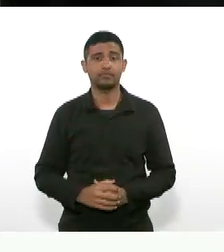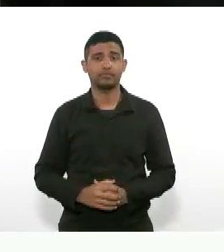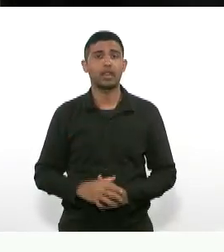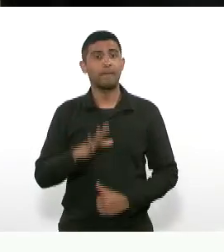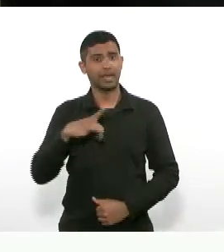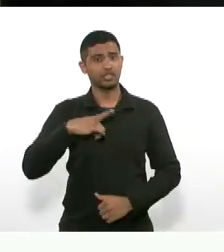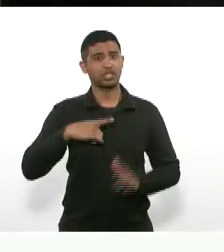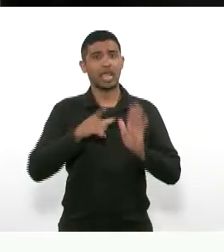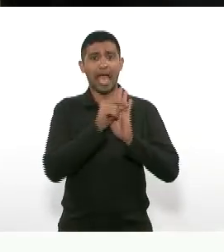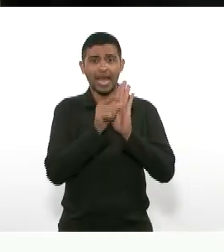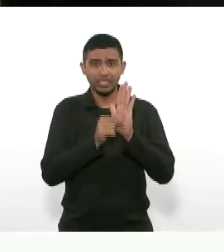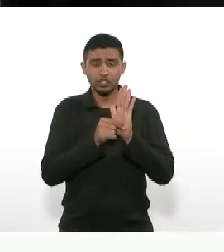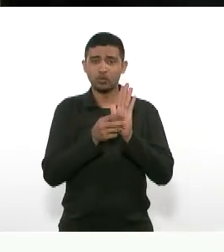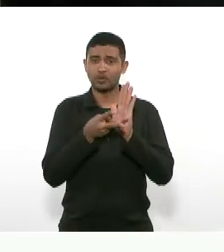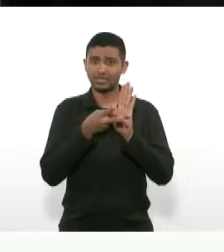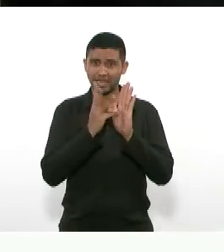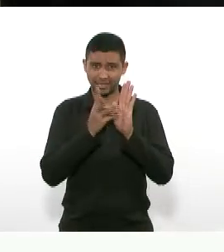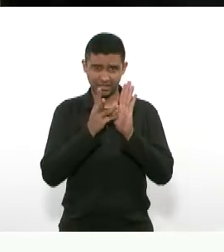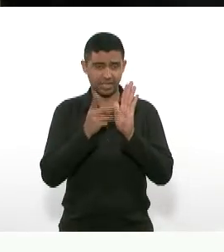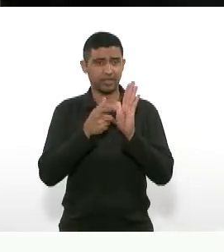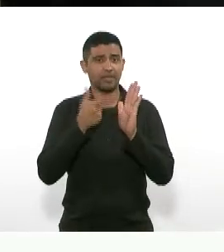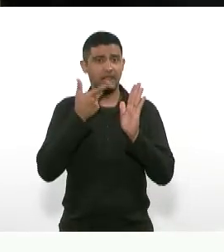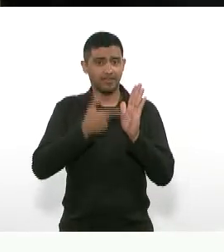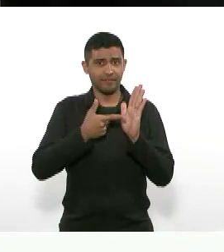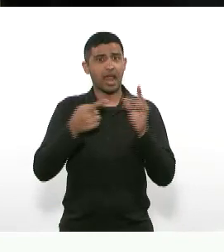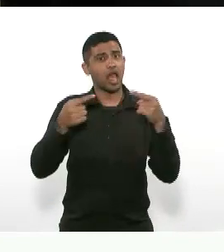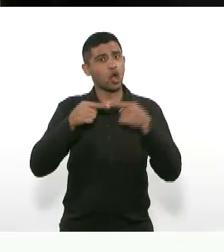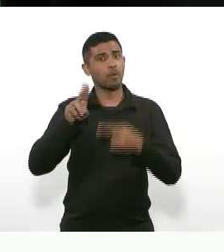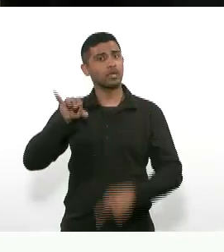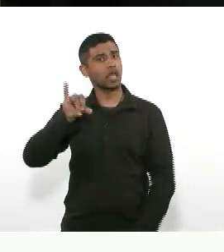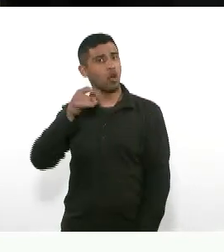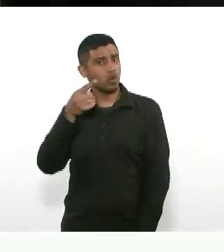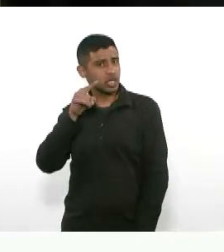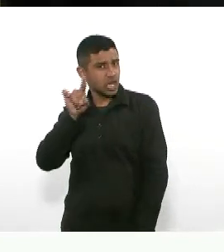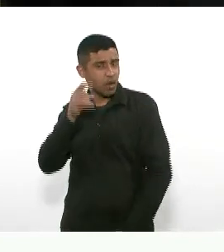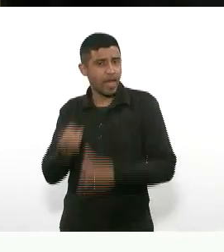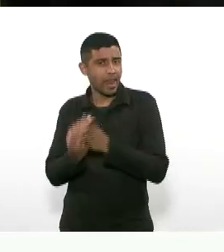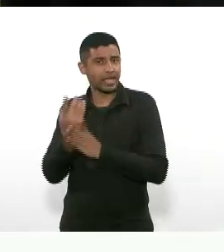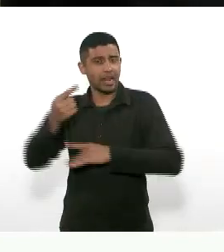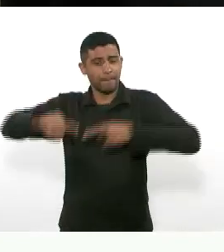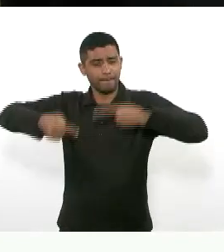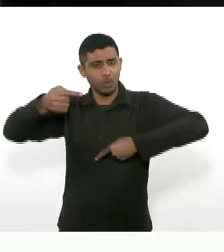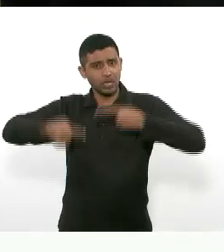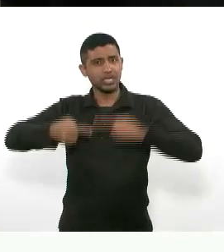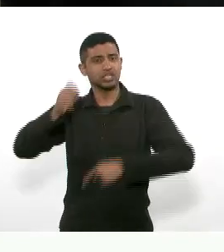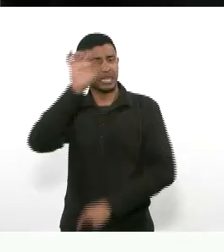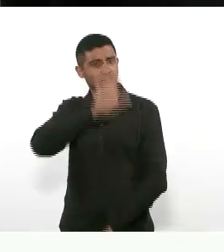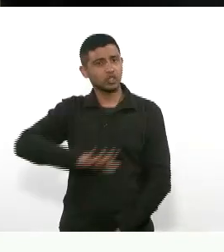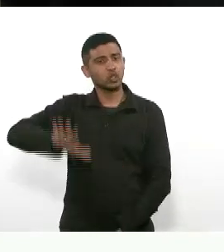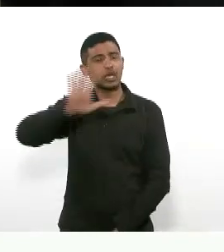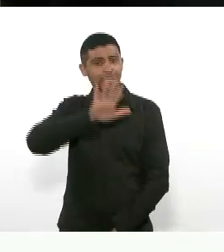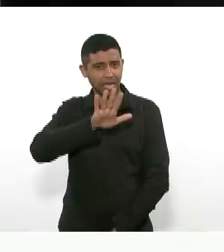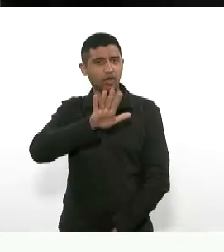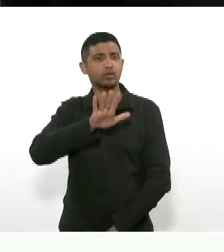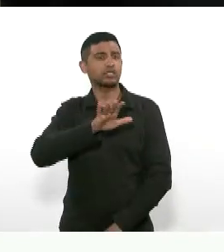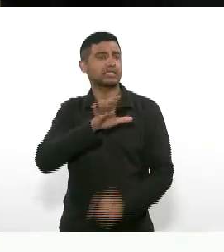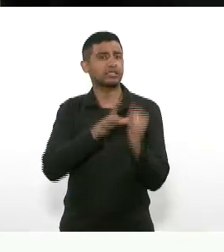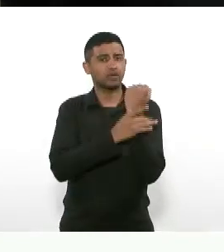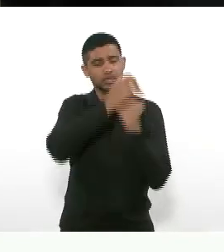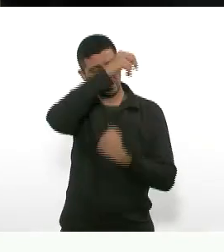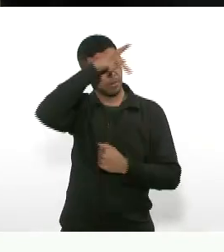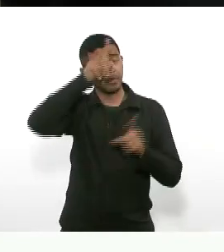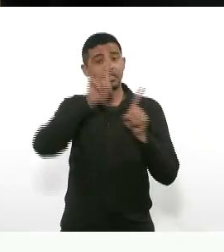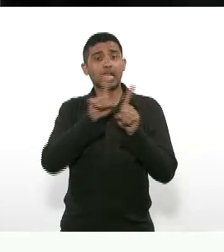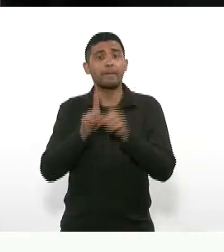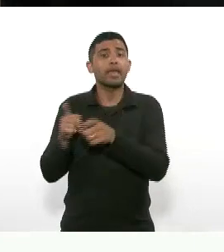artigo 3º fala que compete à União estabelecer a Política Nacional de Segurança Pública e Defesa Social, e aos Estados, ao Distrito Federal e